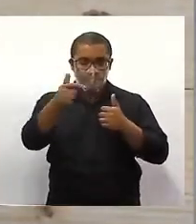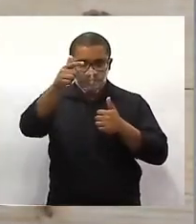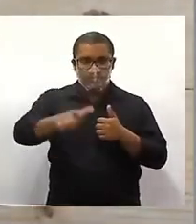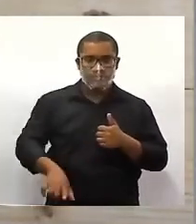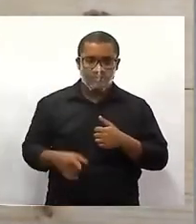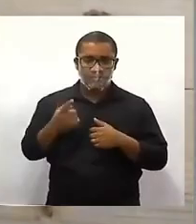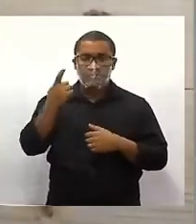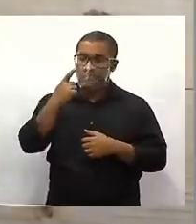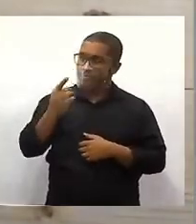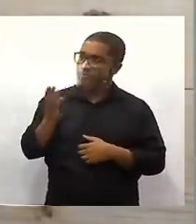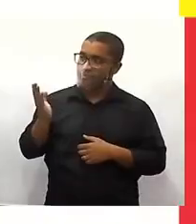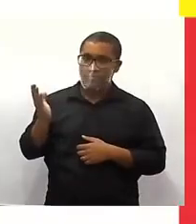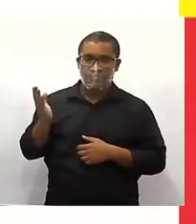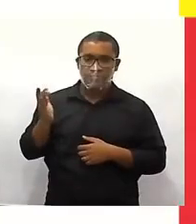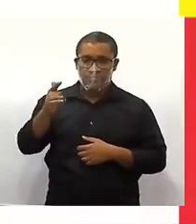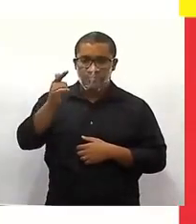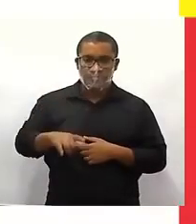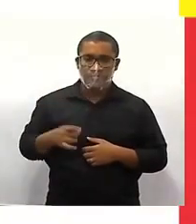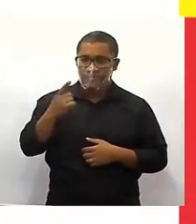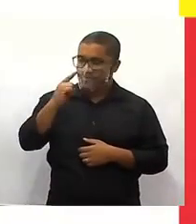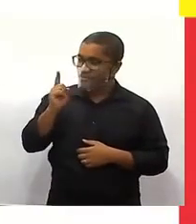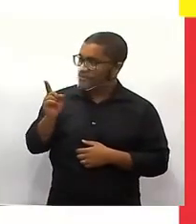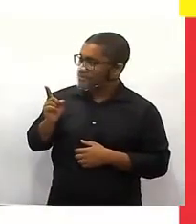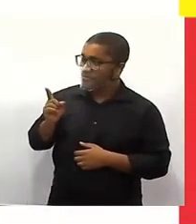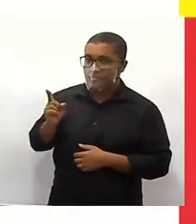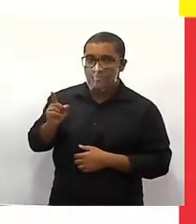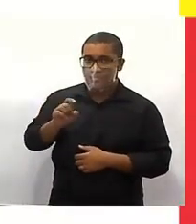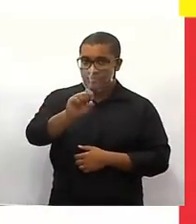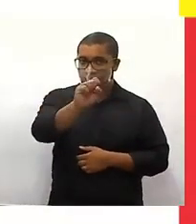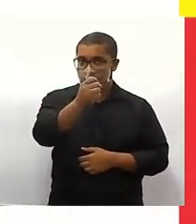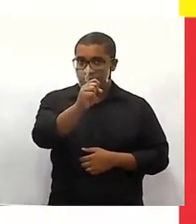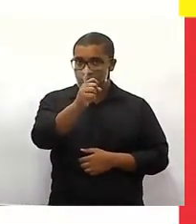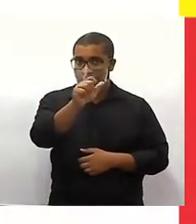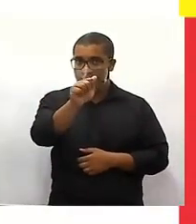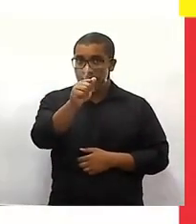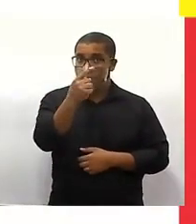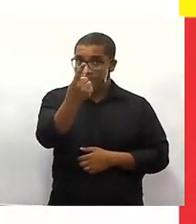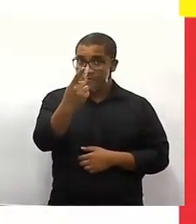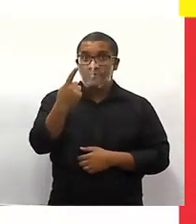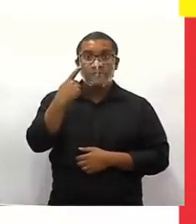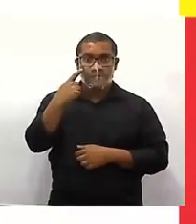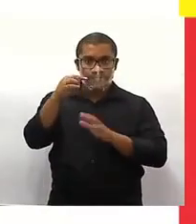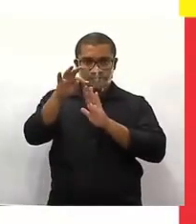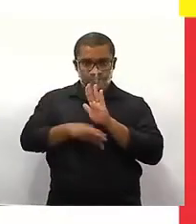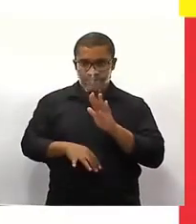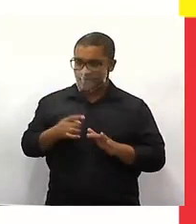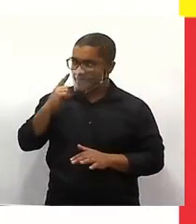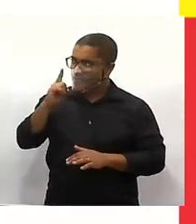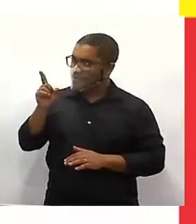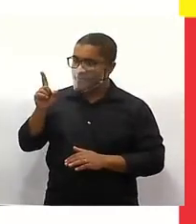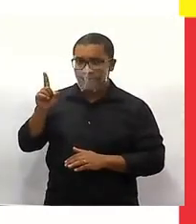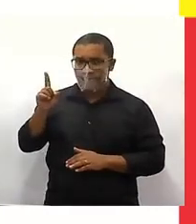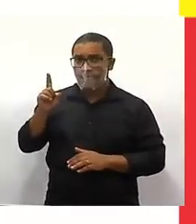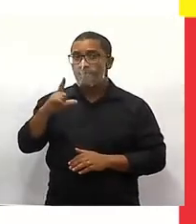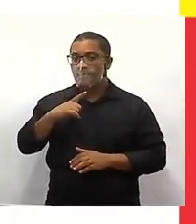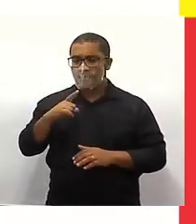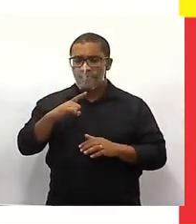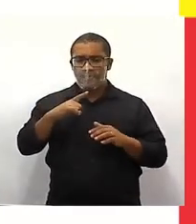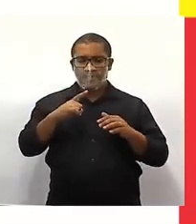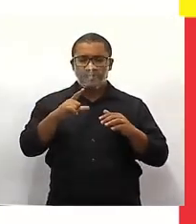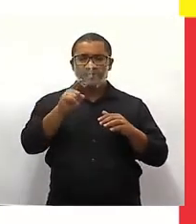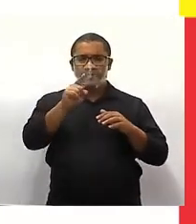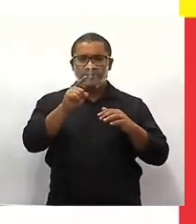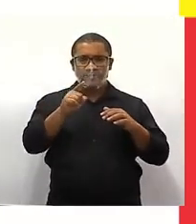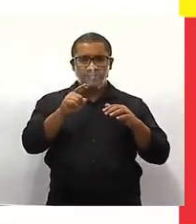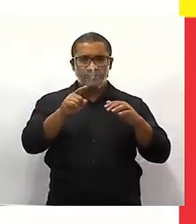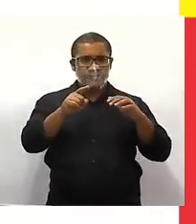Bota lá para a questão. Vamos lá. Ó, SSA1, leia o texto a seguir. O deslizamento